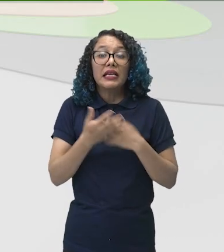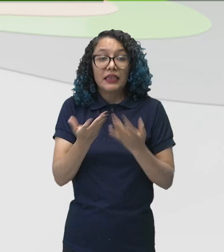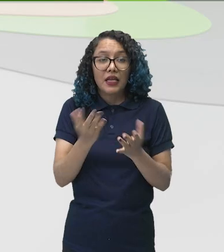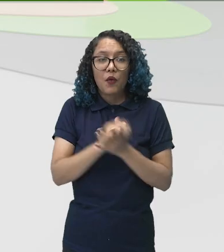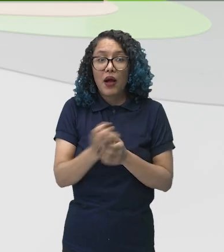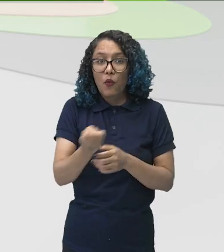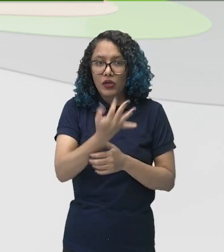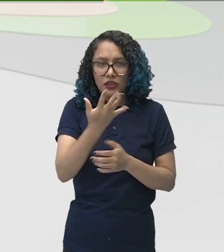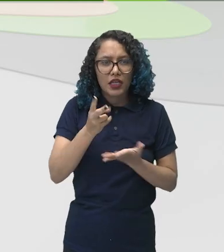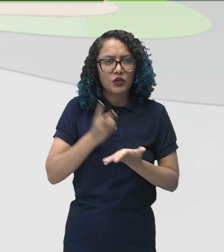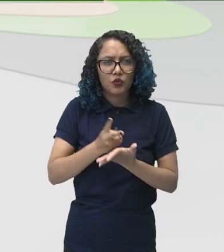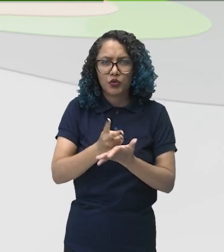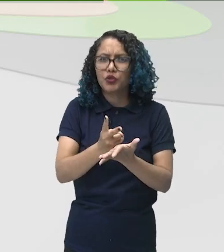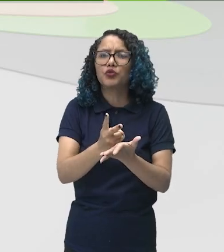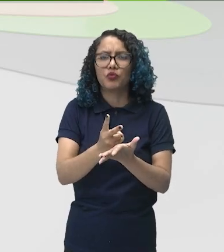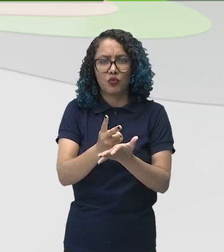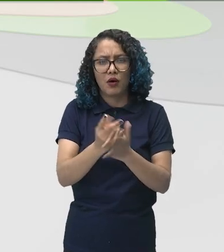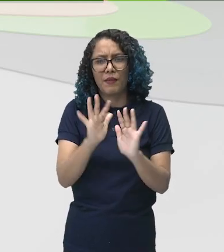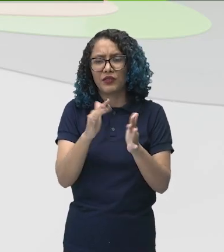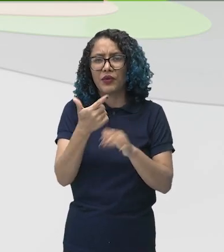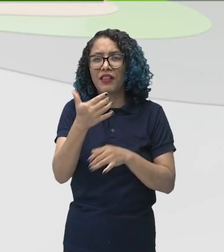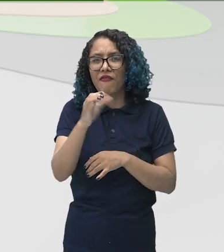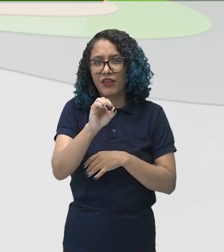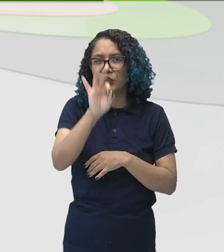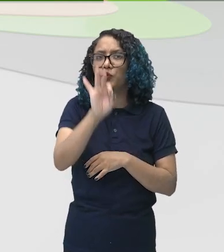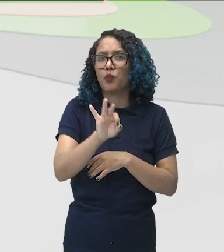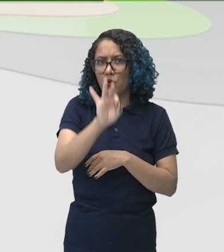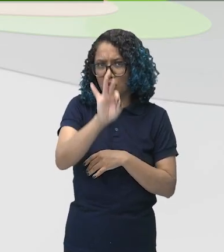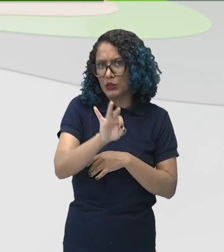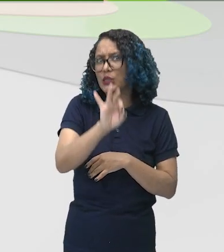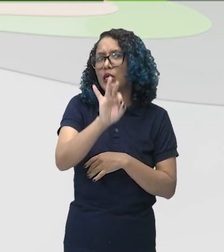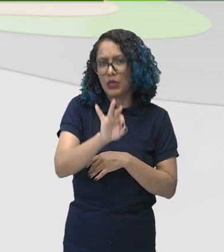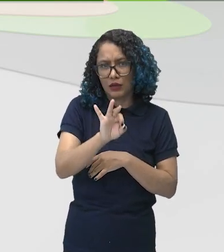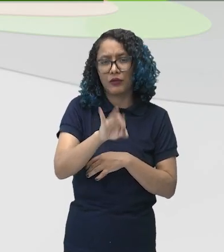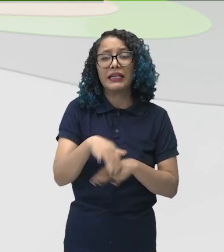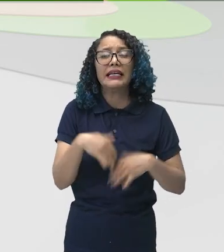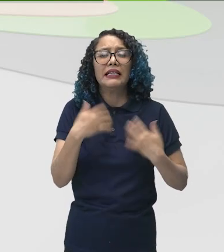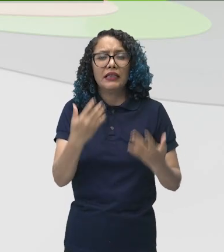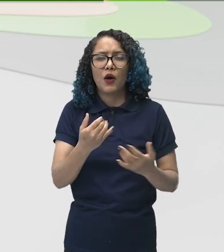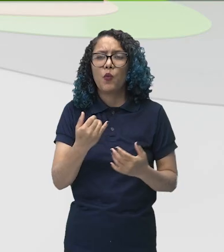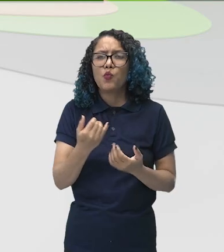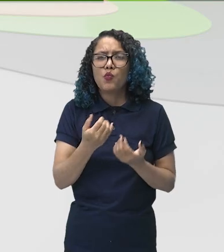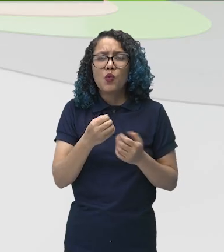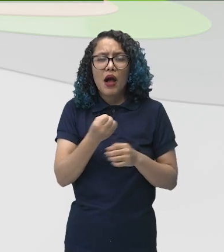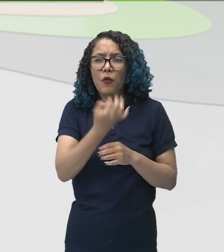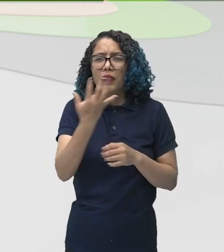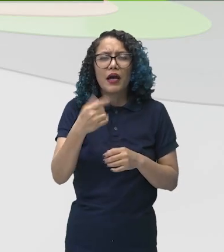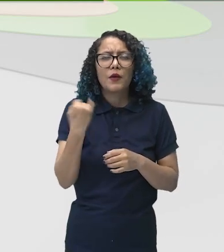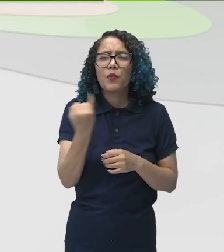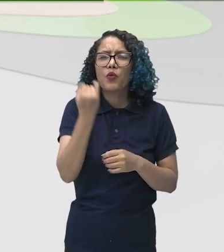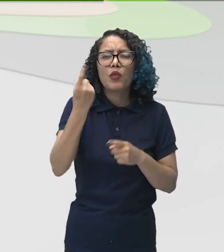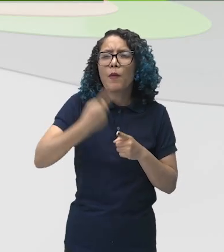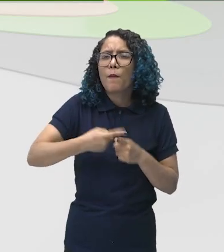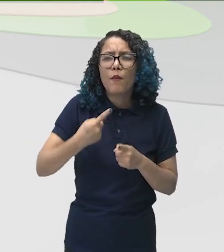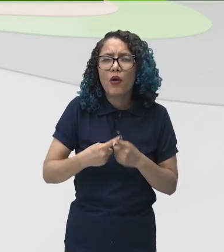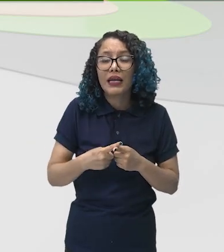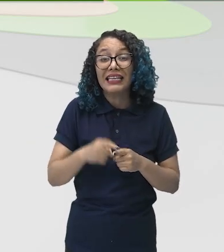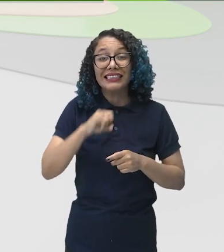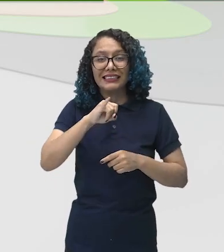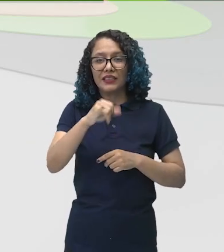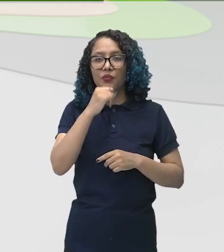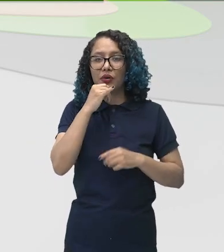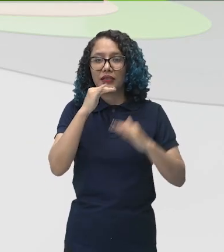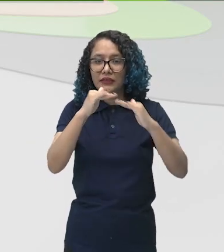dele permaneceu perto de 20%. E qual a importância dessa concentração? Ela está, pois se